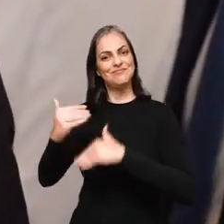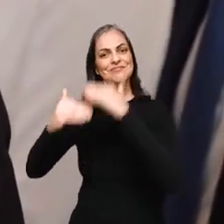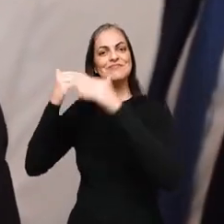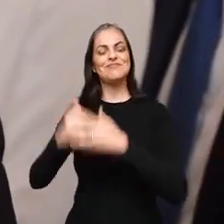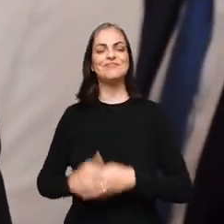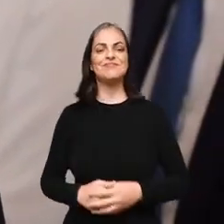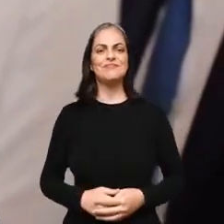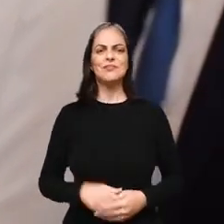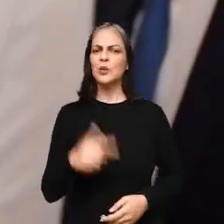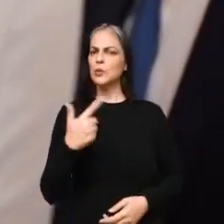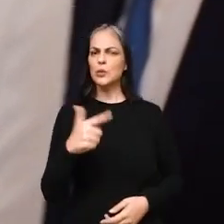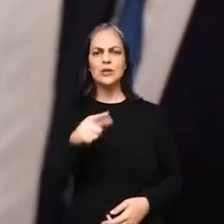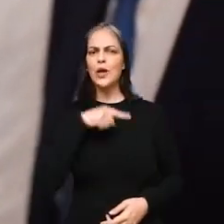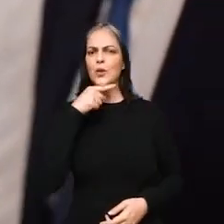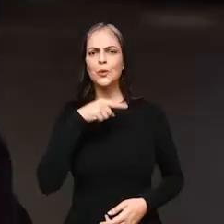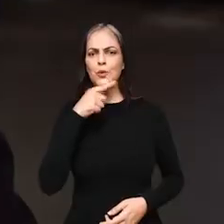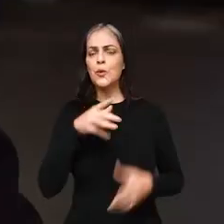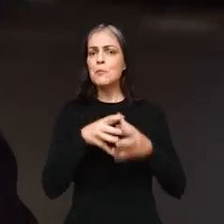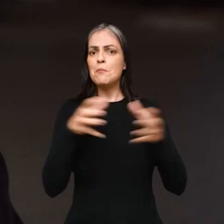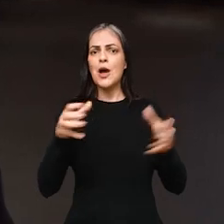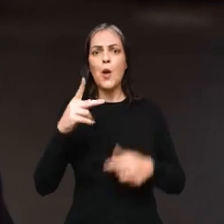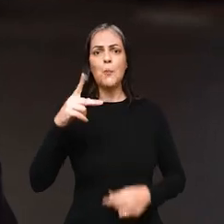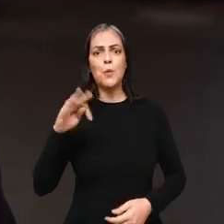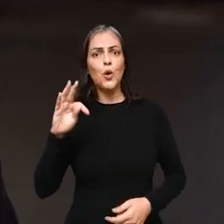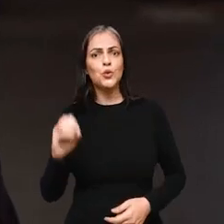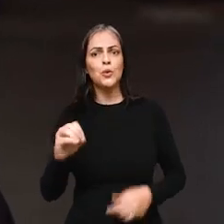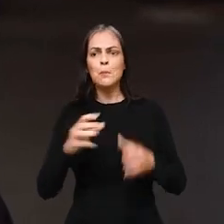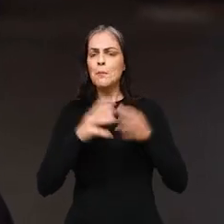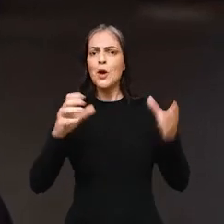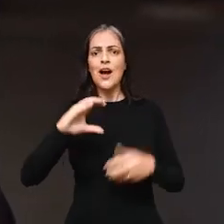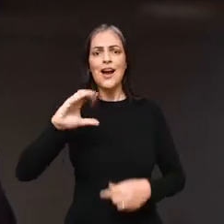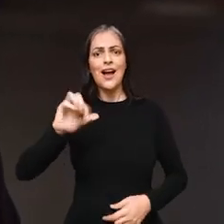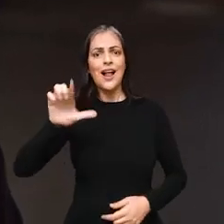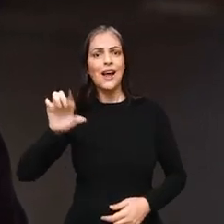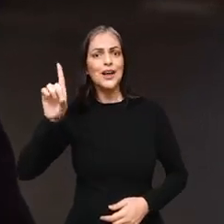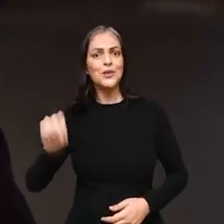nenhuma, o maior porto, o maior calado do Brasil, 25